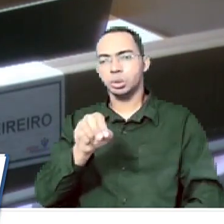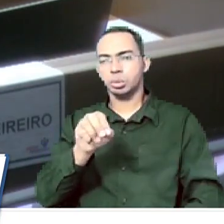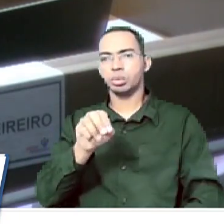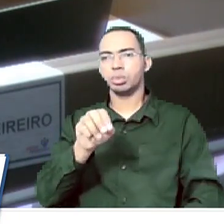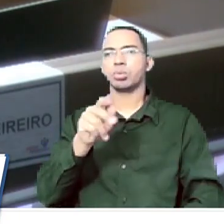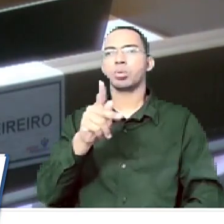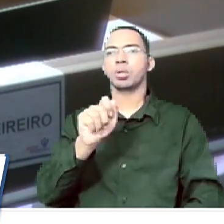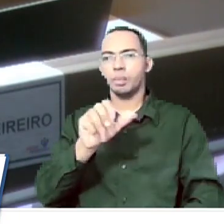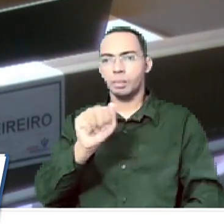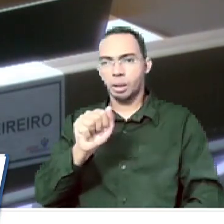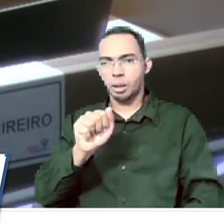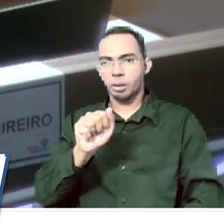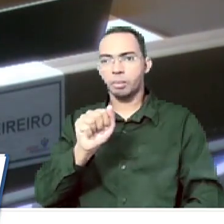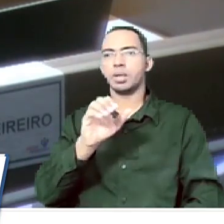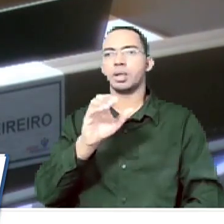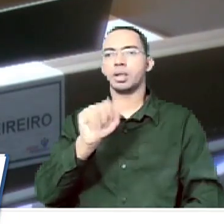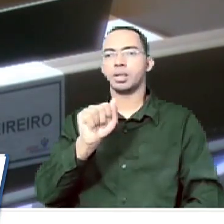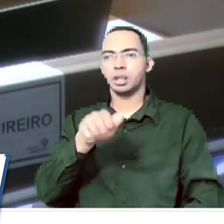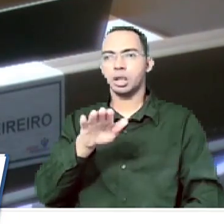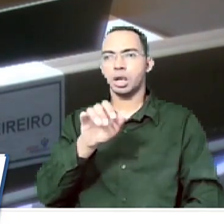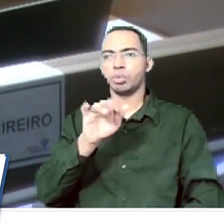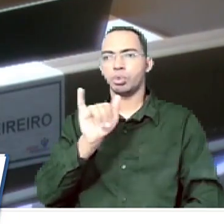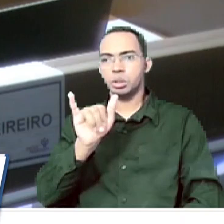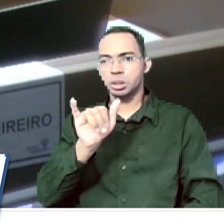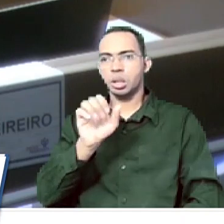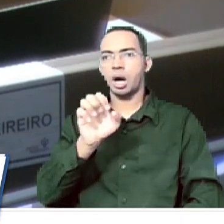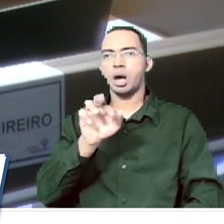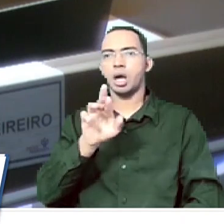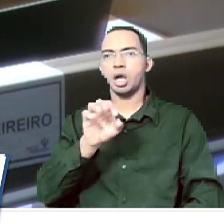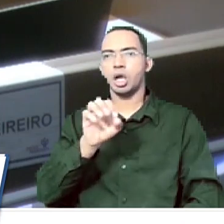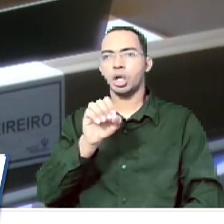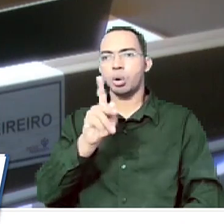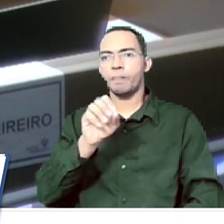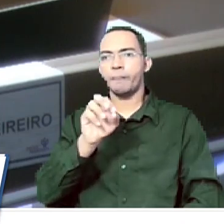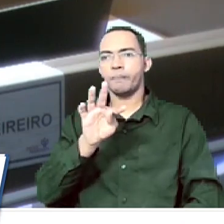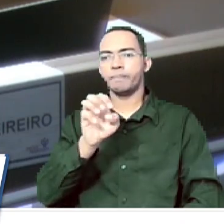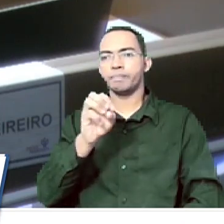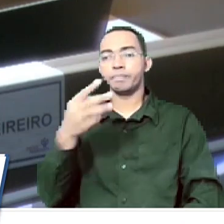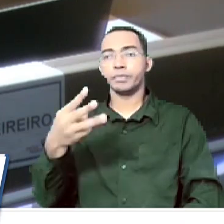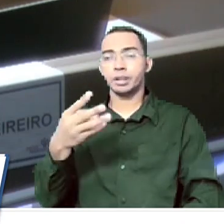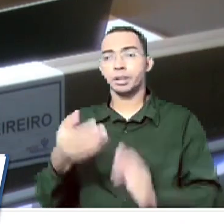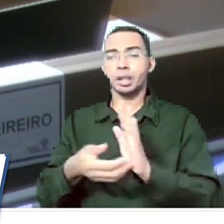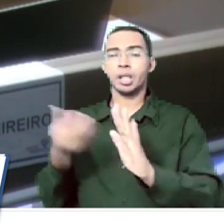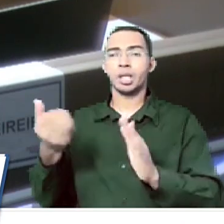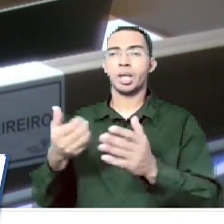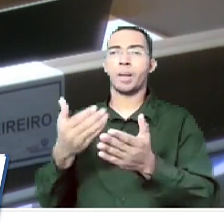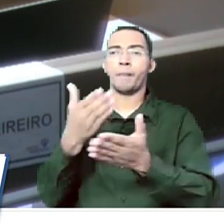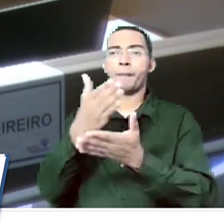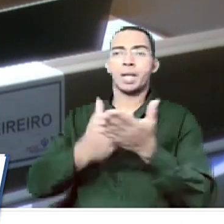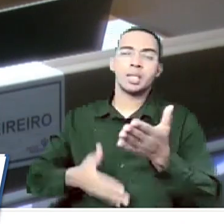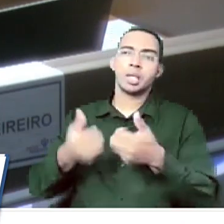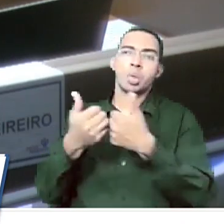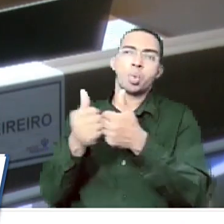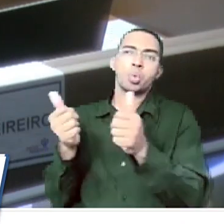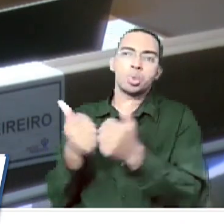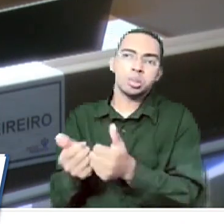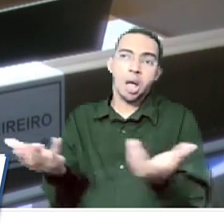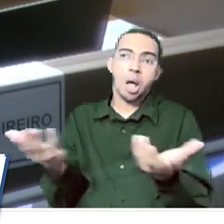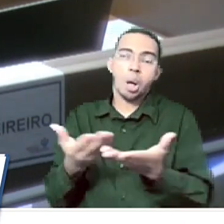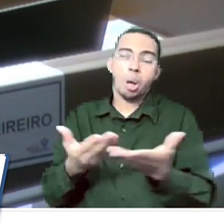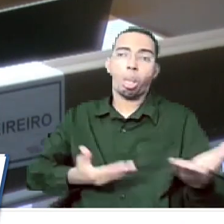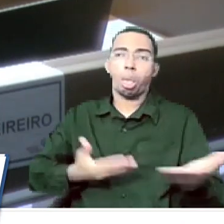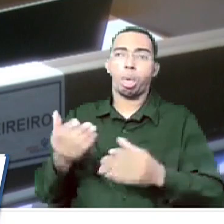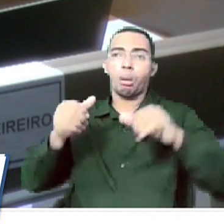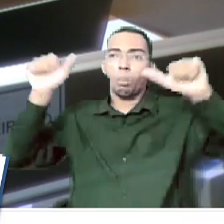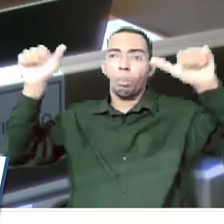Cambuí, do Aeroporto 3, vários dos bairros, porque tiraram a metade dos ônibus. Quer dizer, agora está um serviço de péssima qualidade,